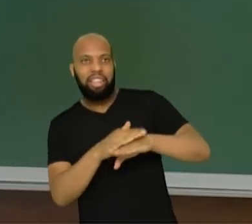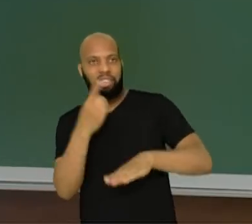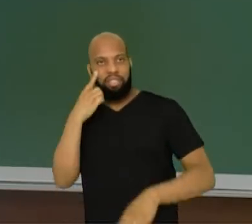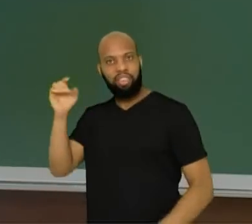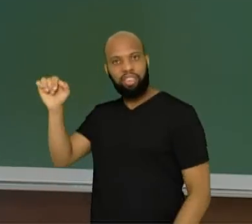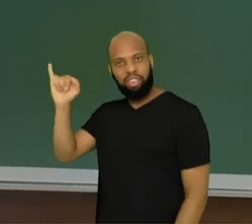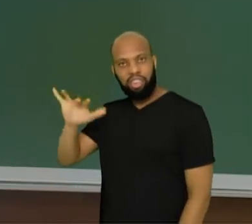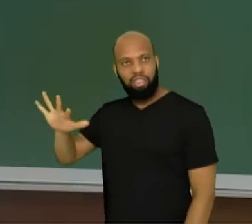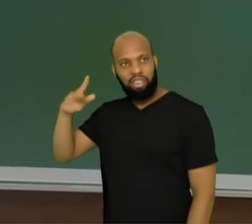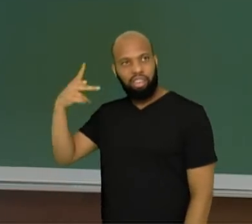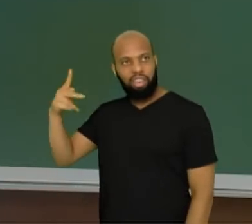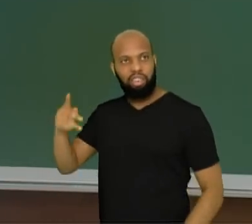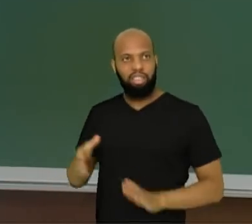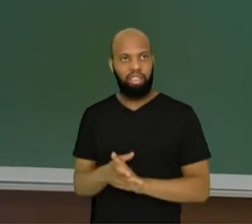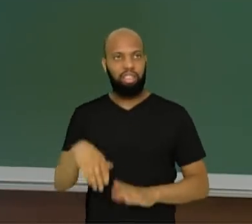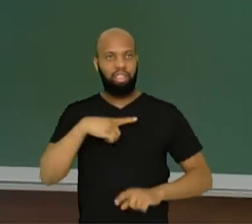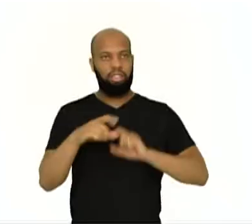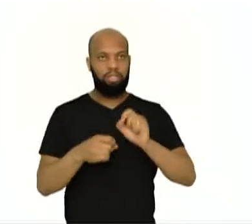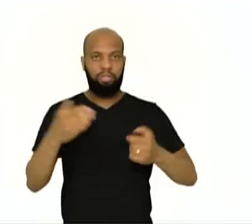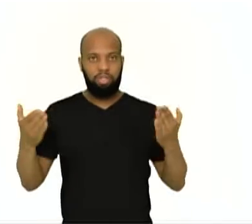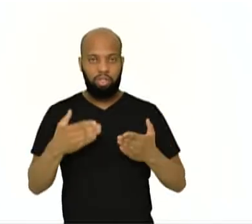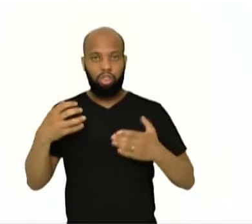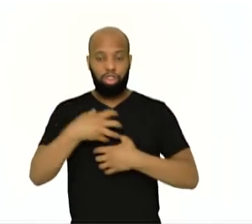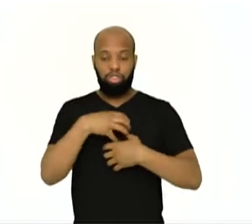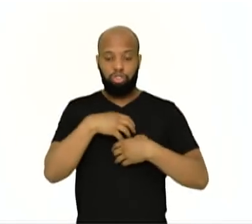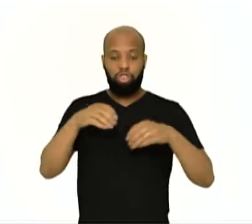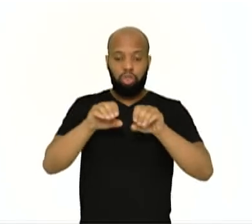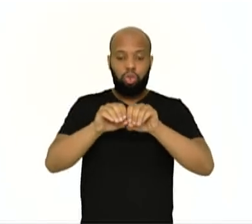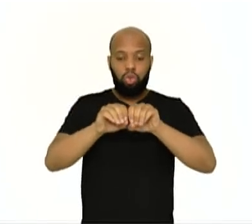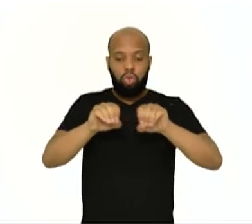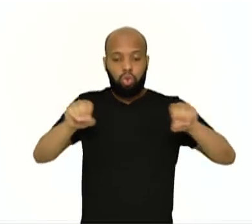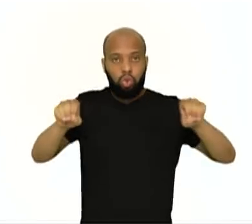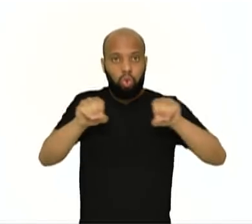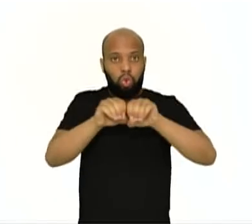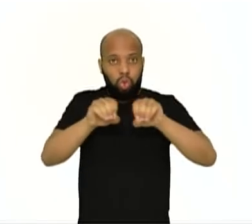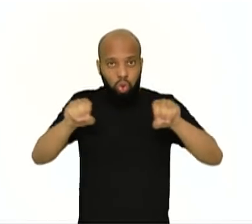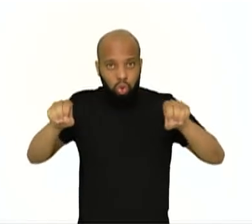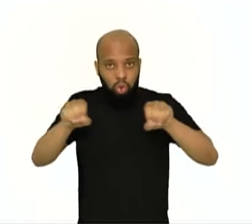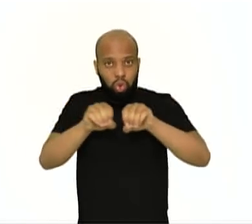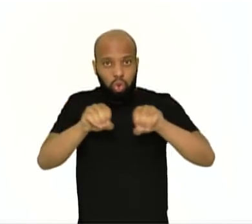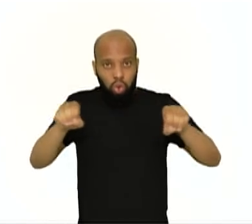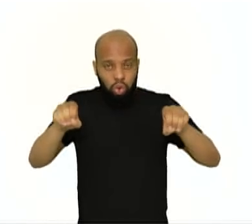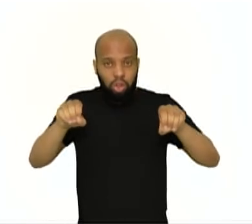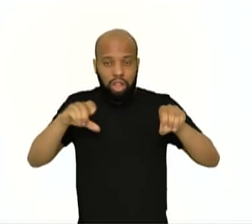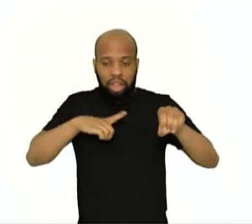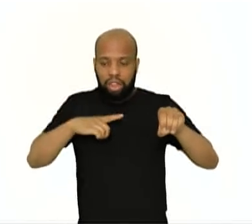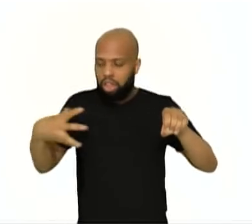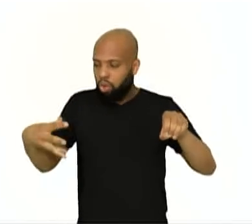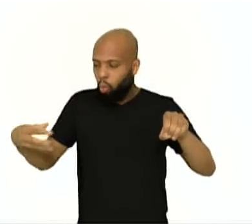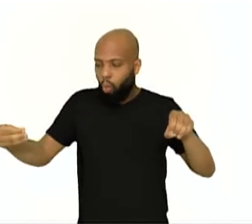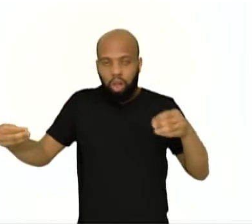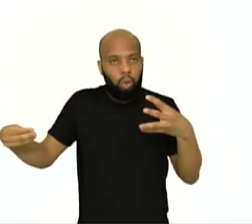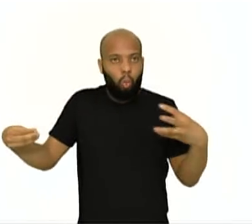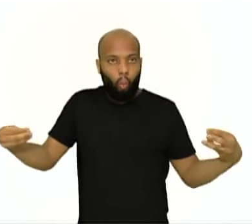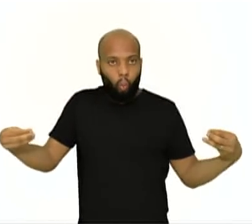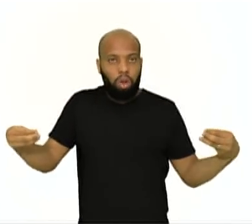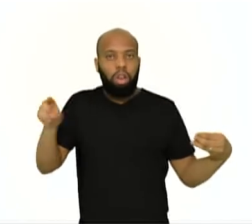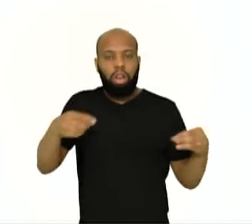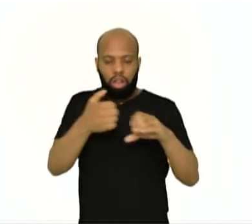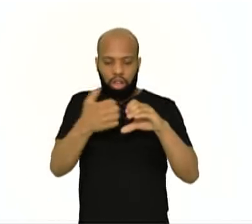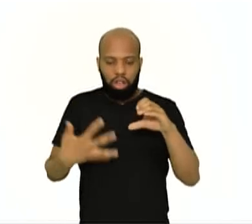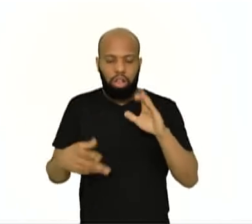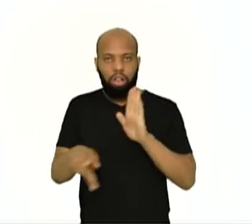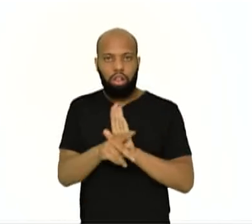ser. Perceba o corpo, então, cilíndrico, afilado nas pontas, característica